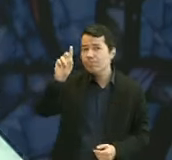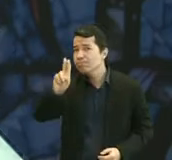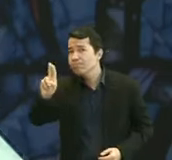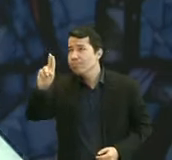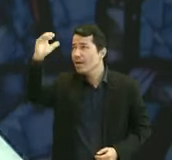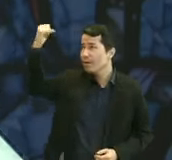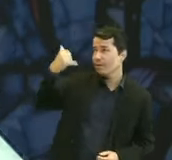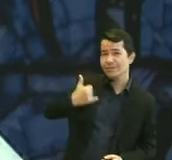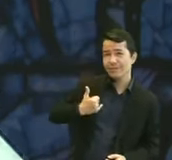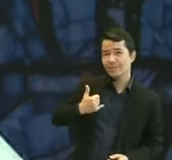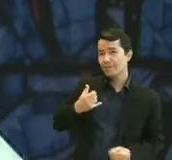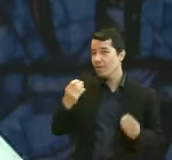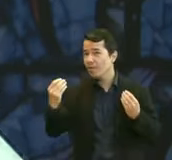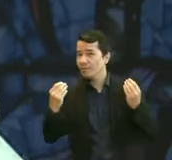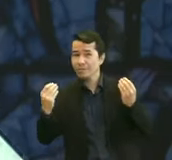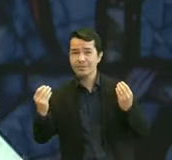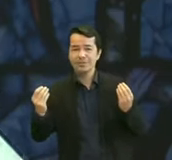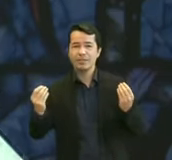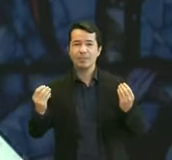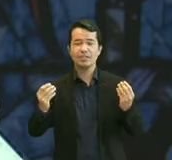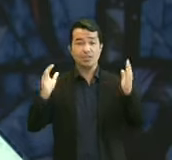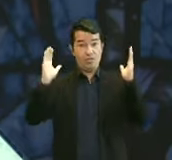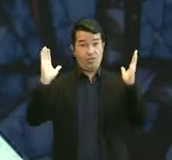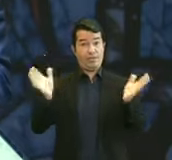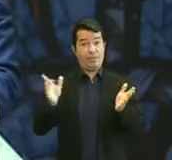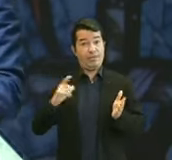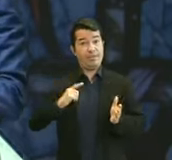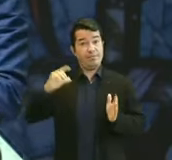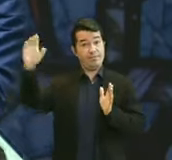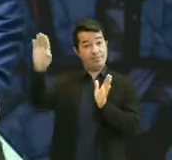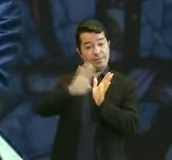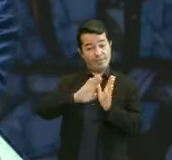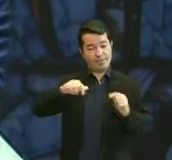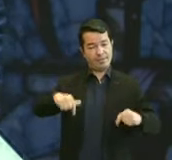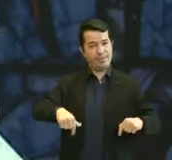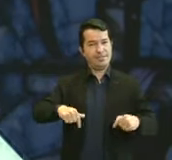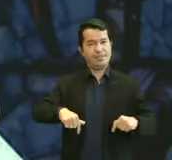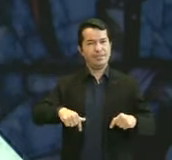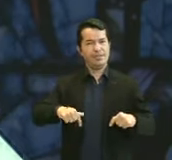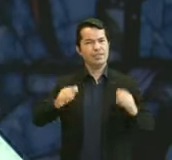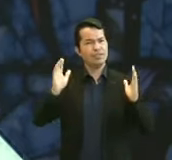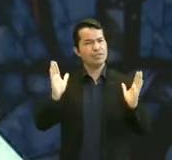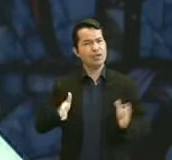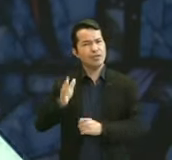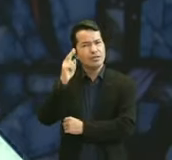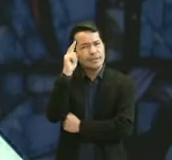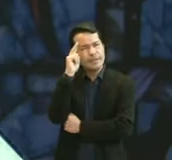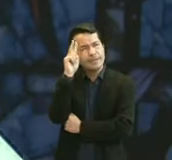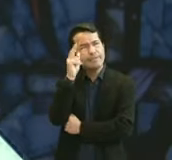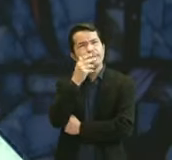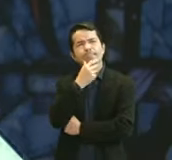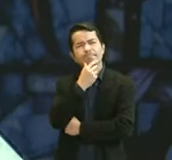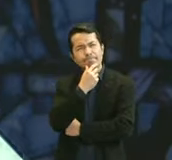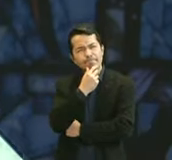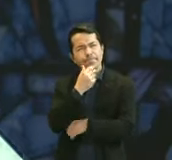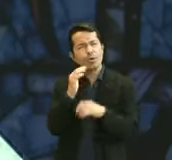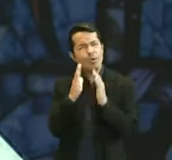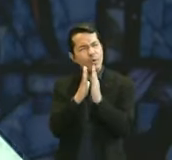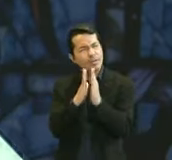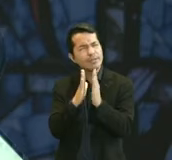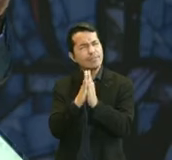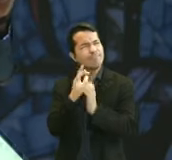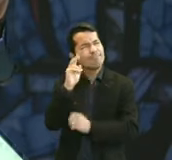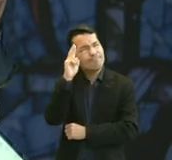de diversas maneiras. O Senhor me fez lembrar de orações que foram respondidas.